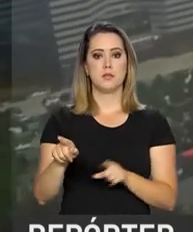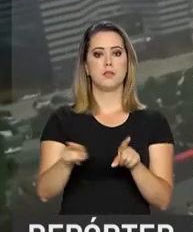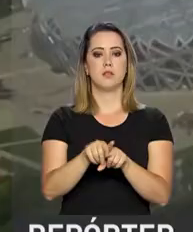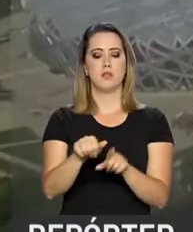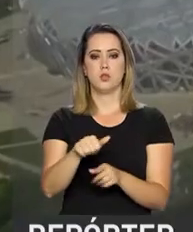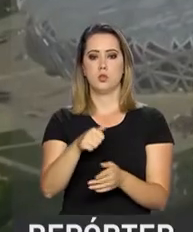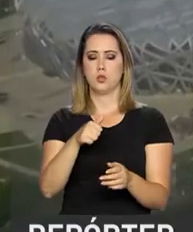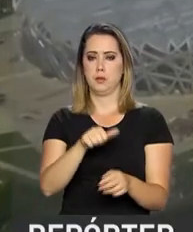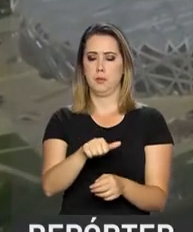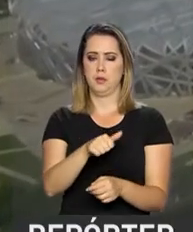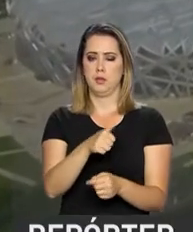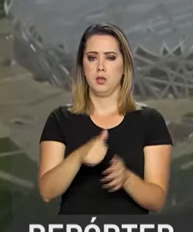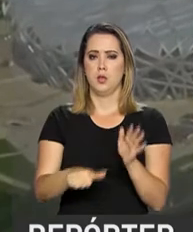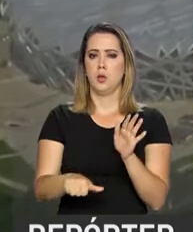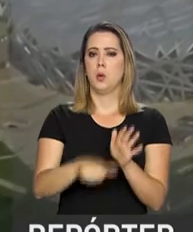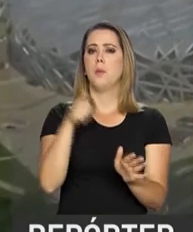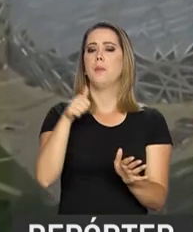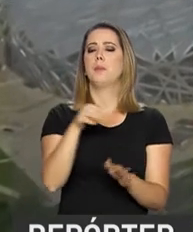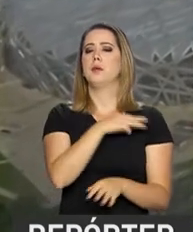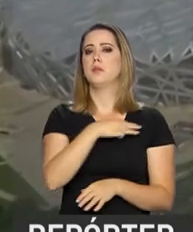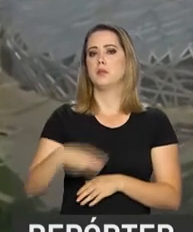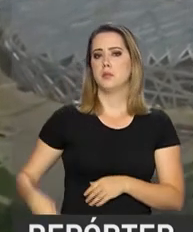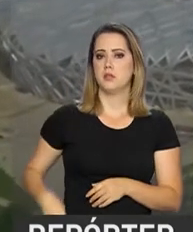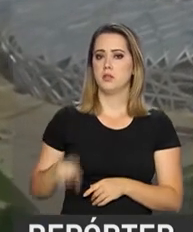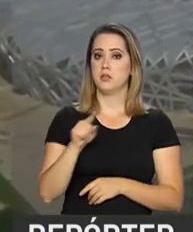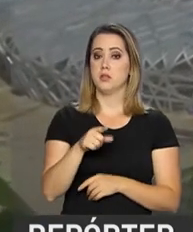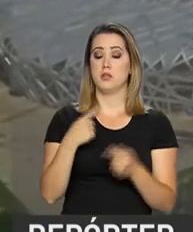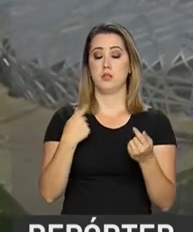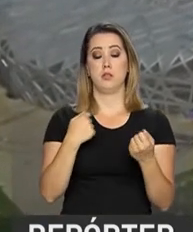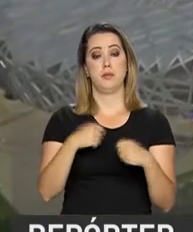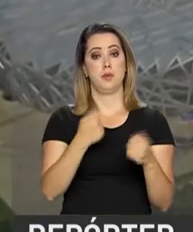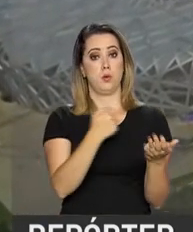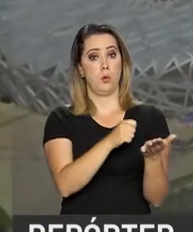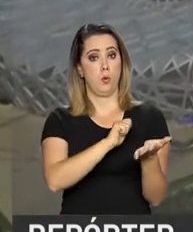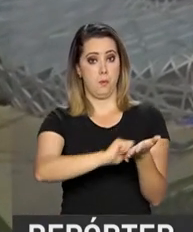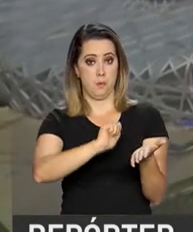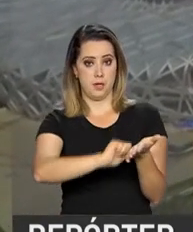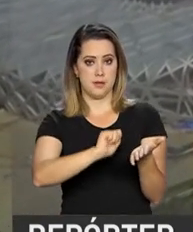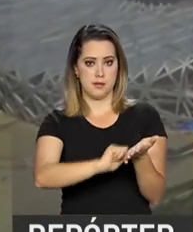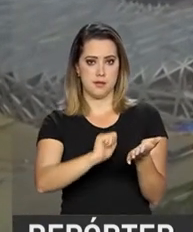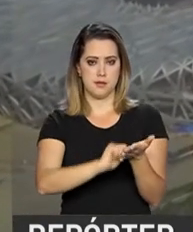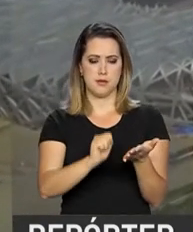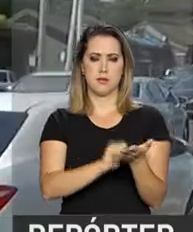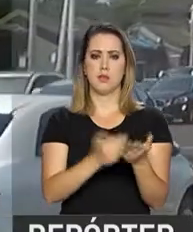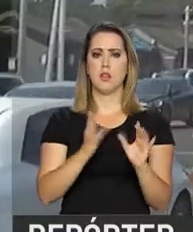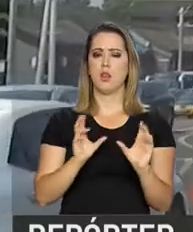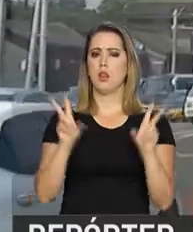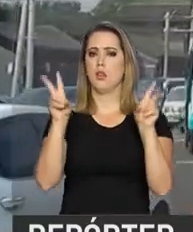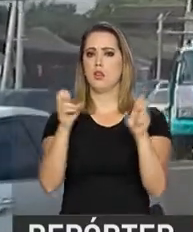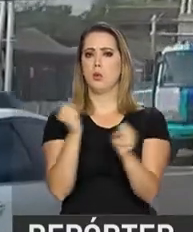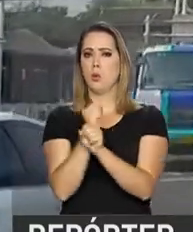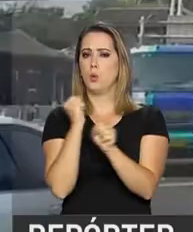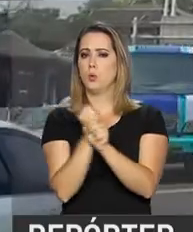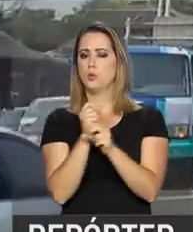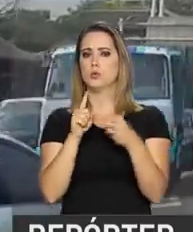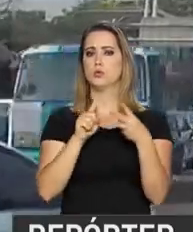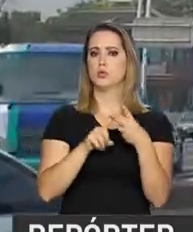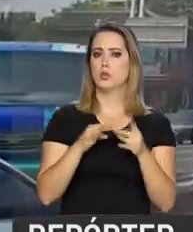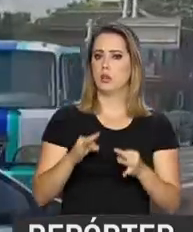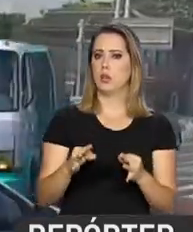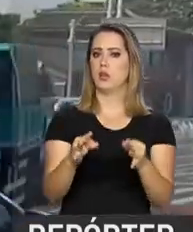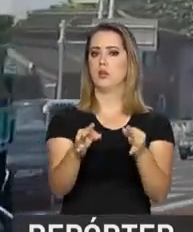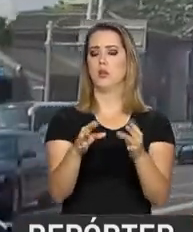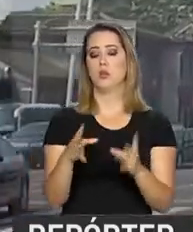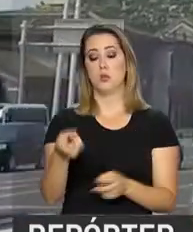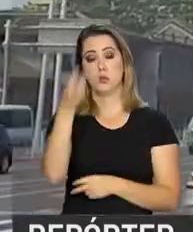também devem ser assinados acordos de cooperação entre as duas nações em áreas como infraestrutura tecnologia